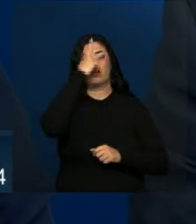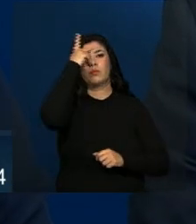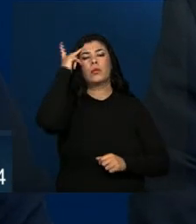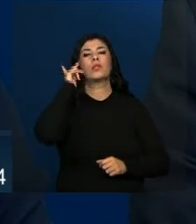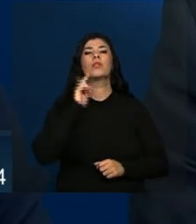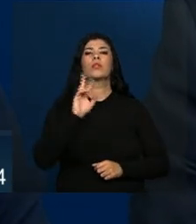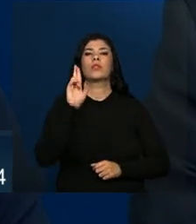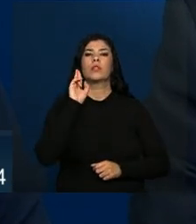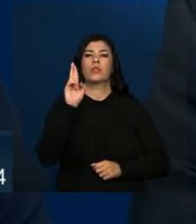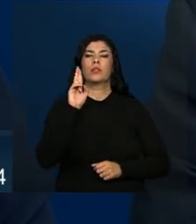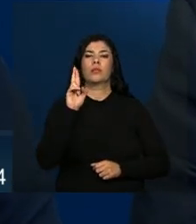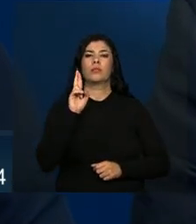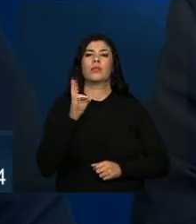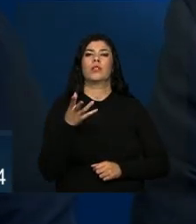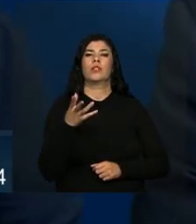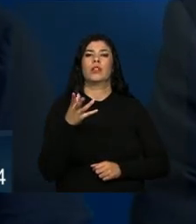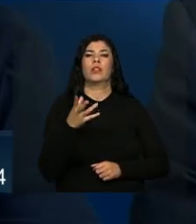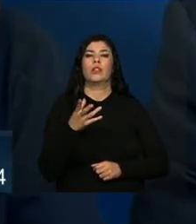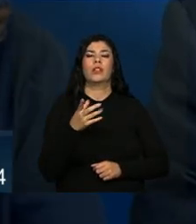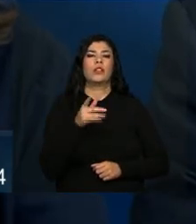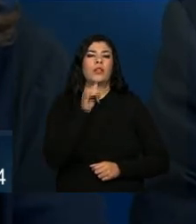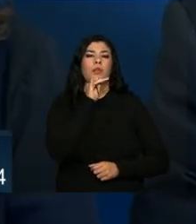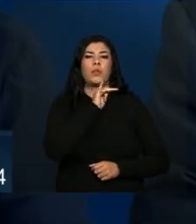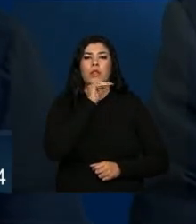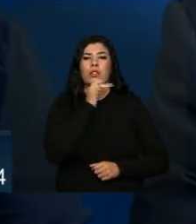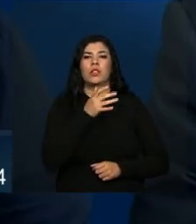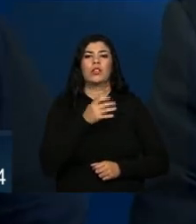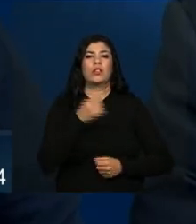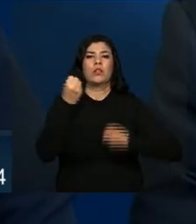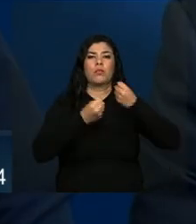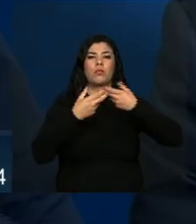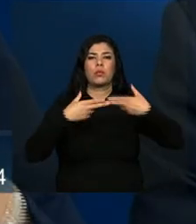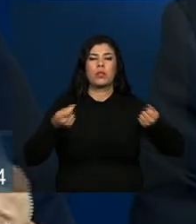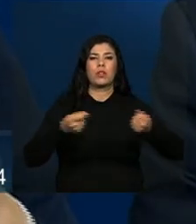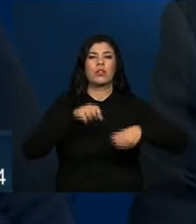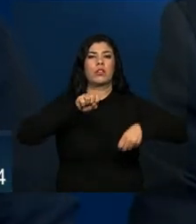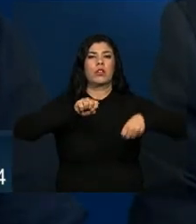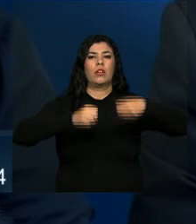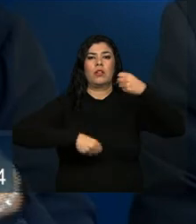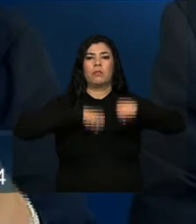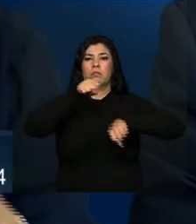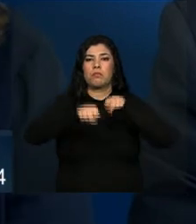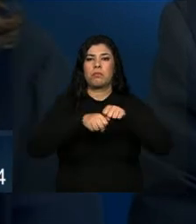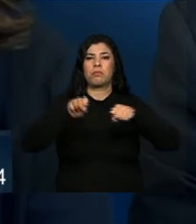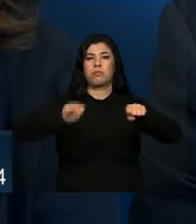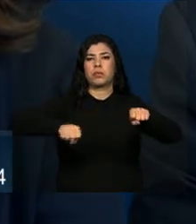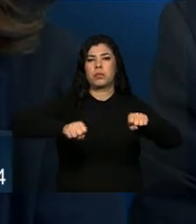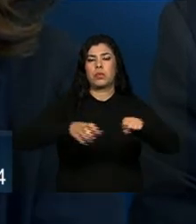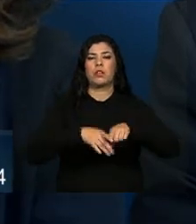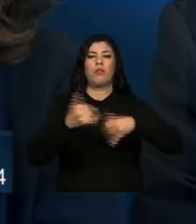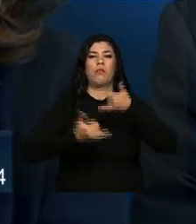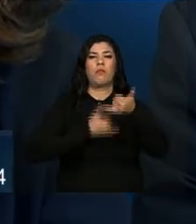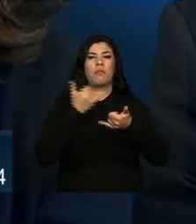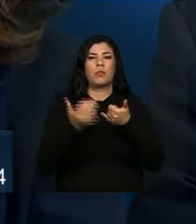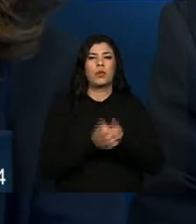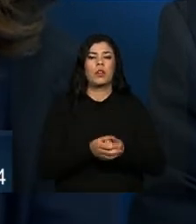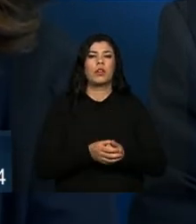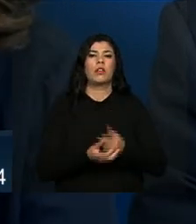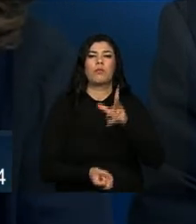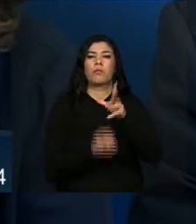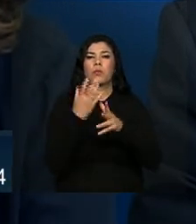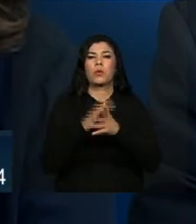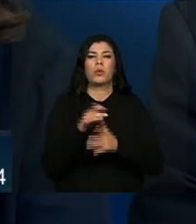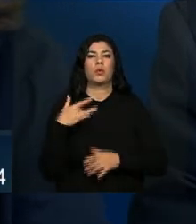do setor produtivo seja de automotores motociclos brinquedos cosméticos produtos para a